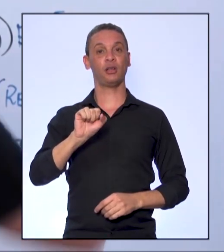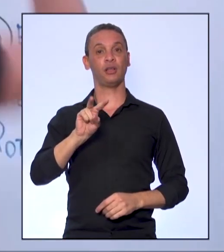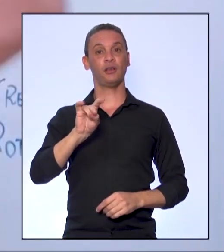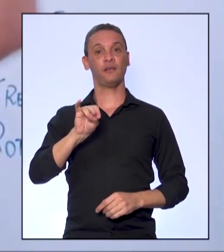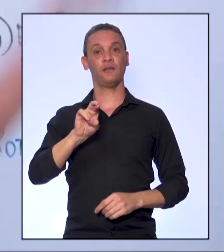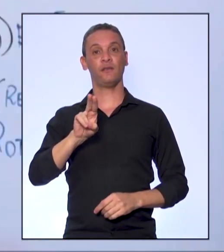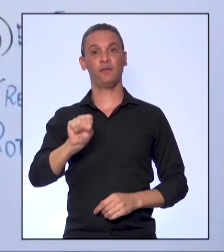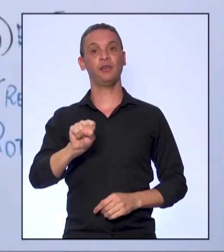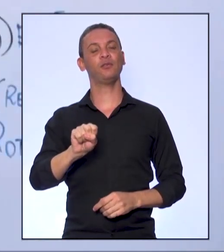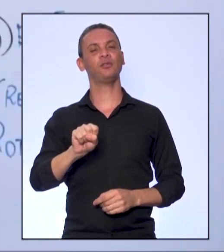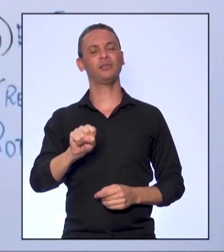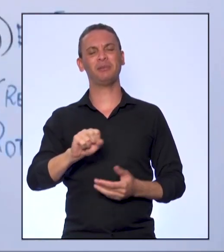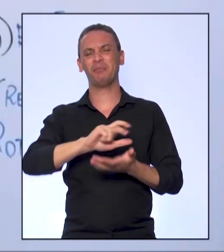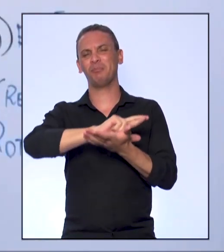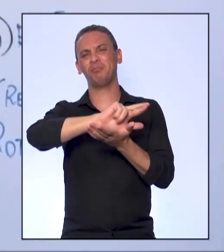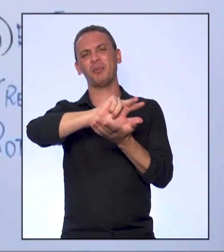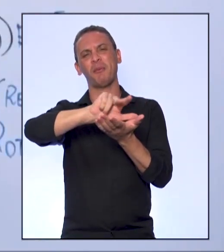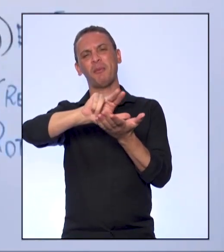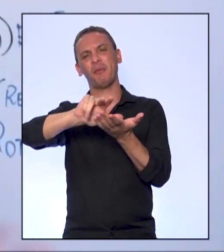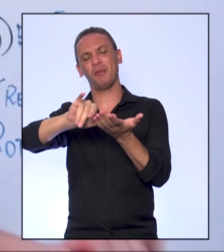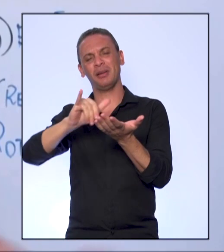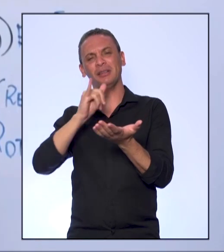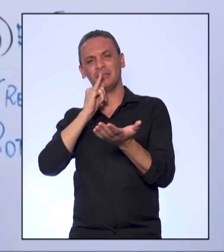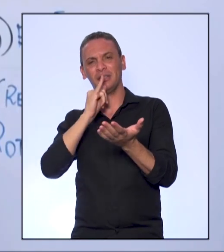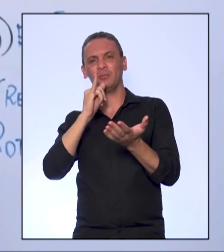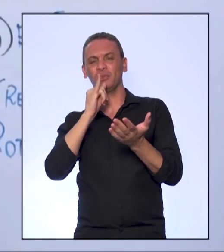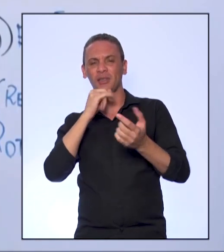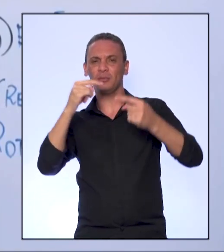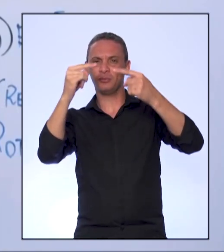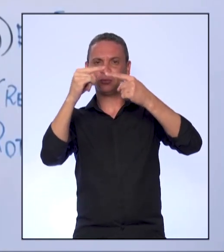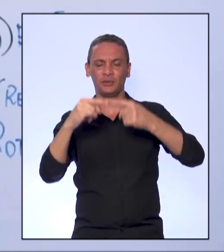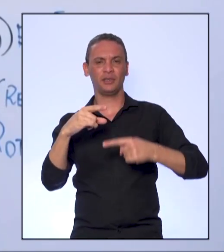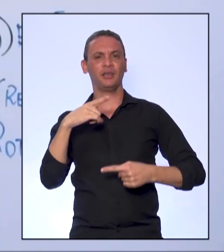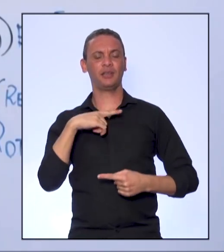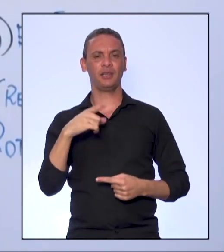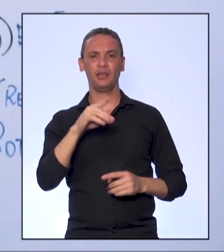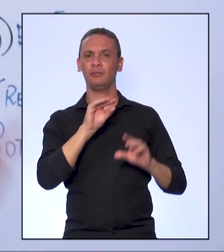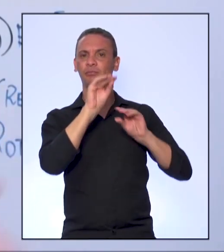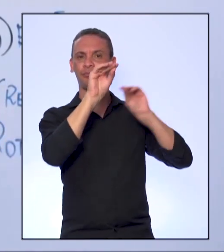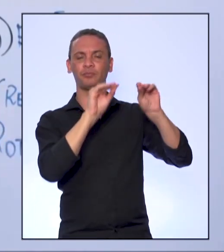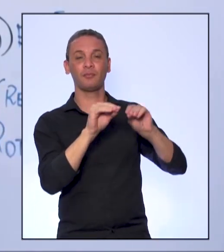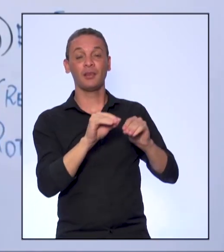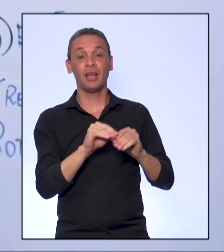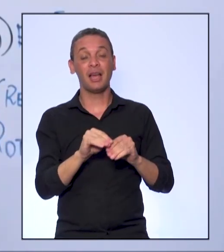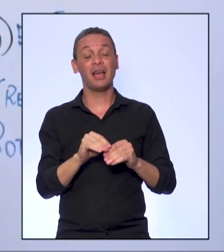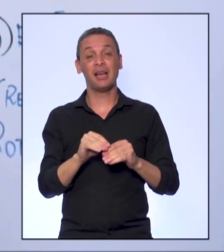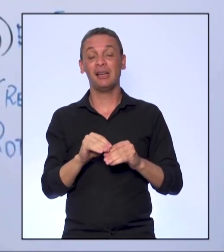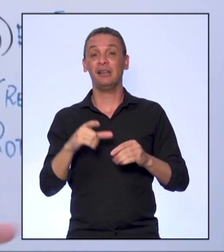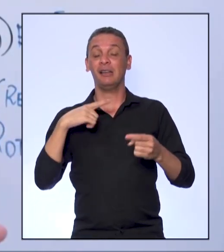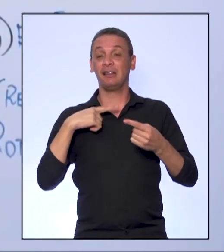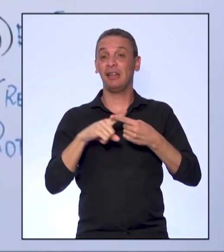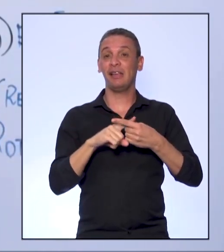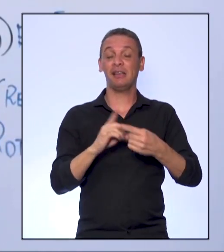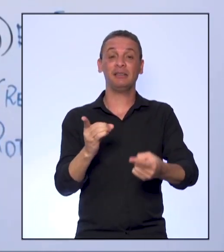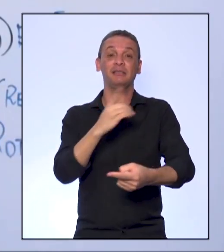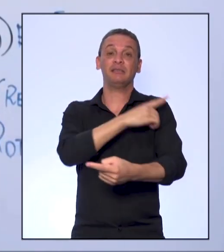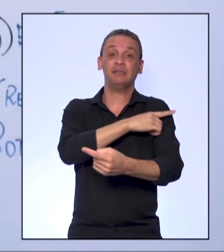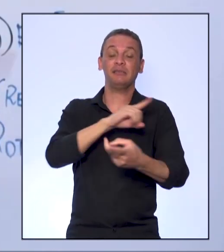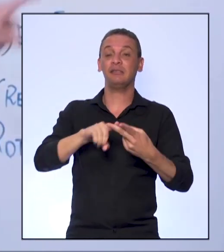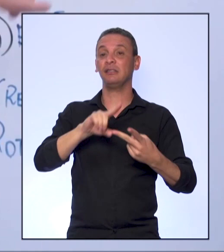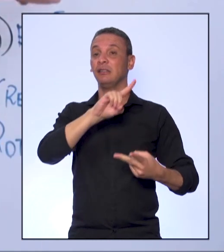rotavírus. Claro que existem muitos outros exemplos, mas são os exemplos aqui que eu coloquei. Aqui de chikungunya, zika